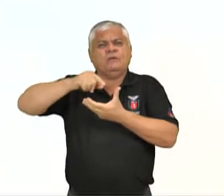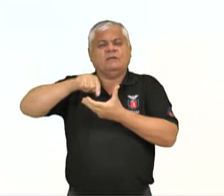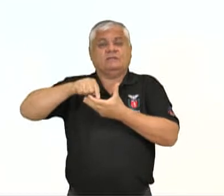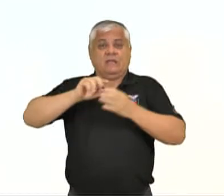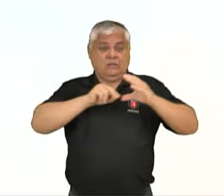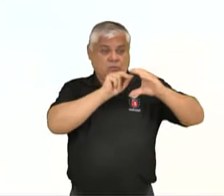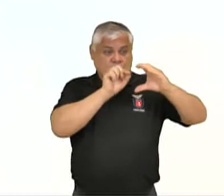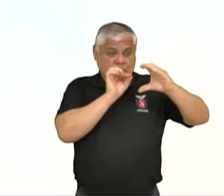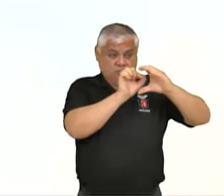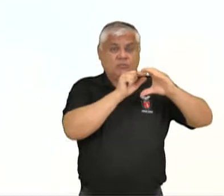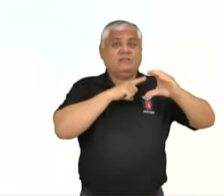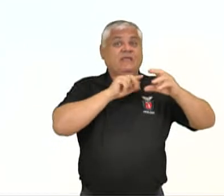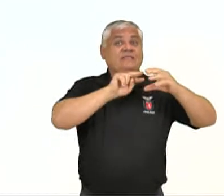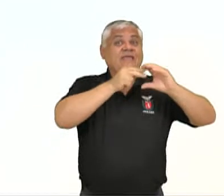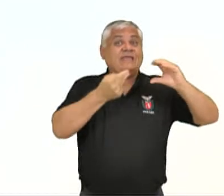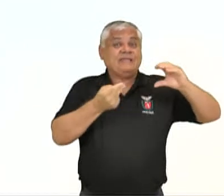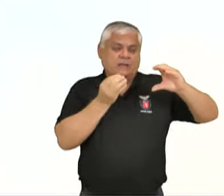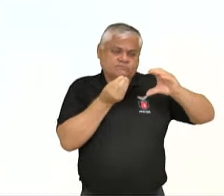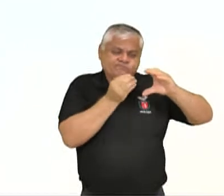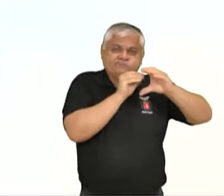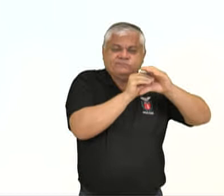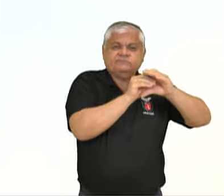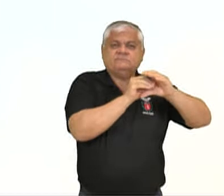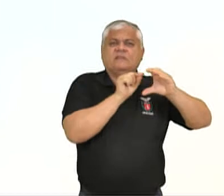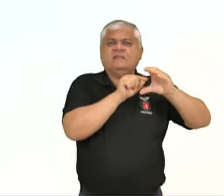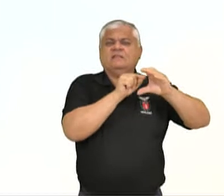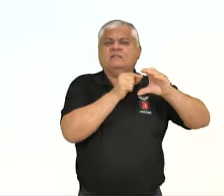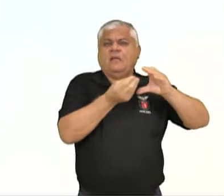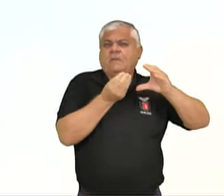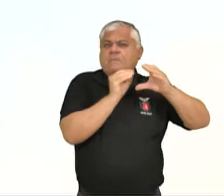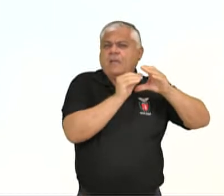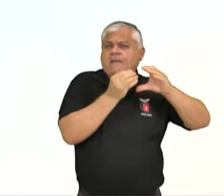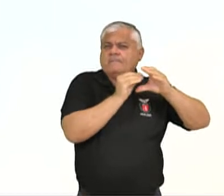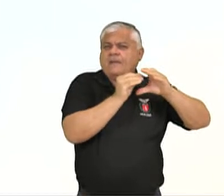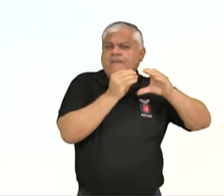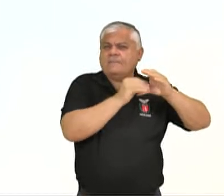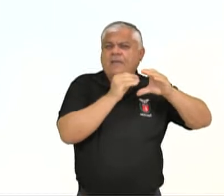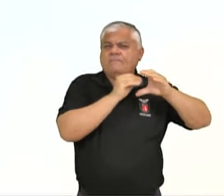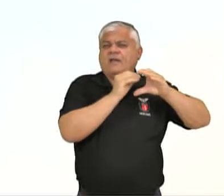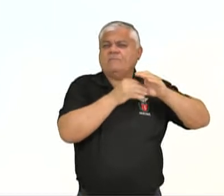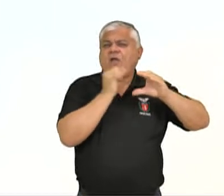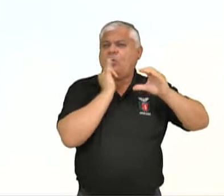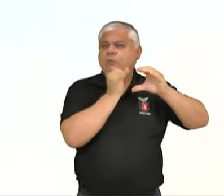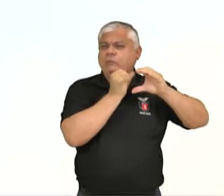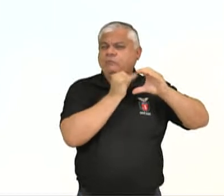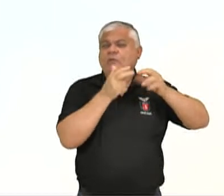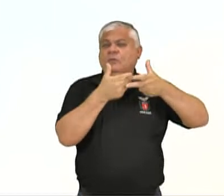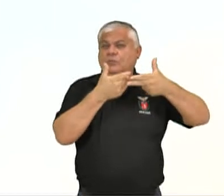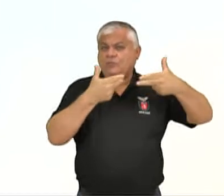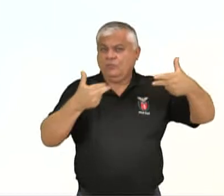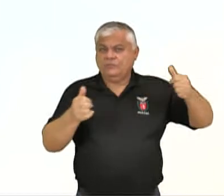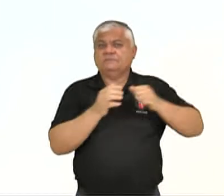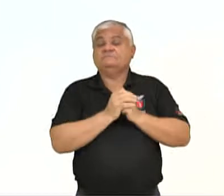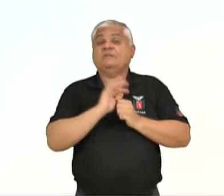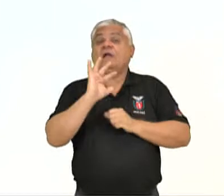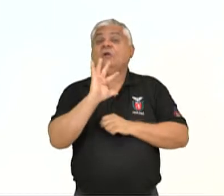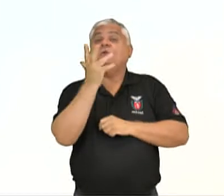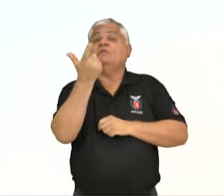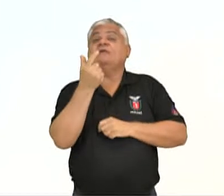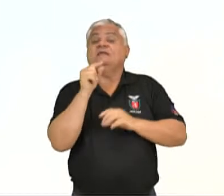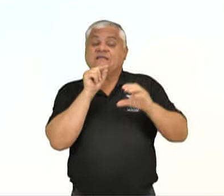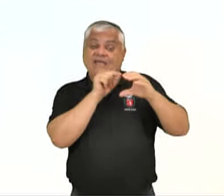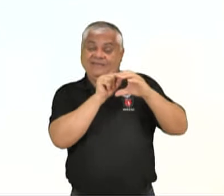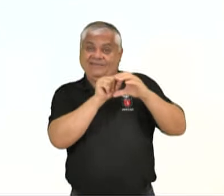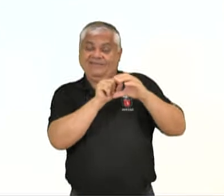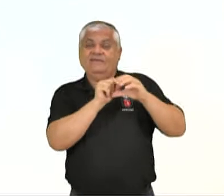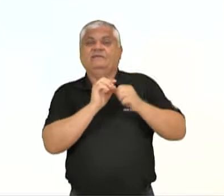fica armazenado e eventos importantes que envolvem o acesso a essa molécula de DNA ocorrem nesse